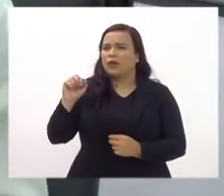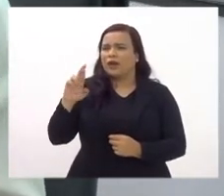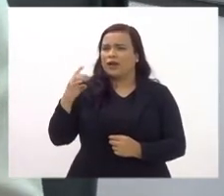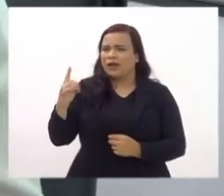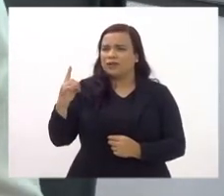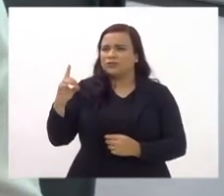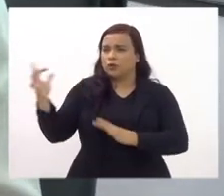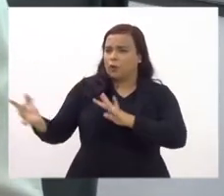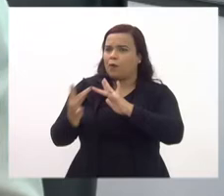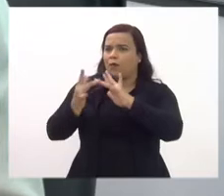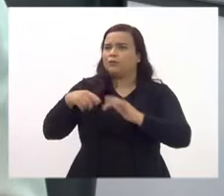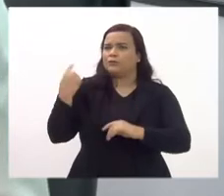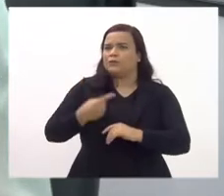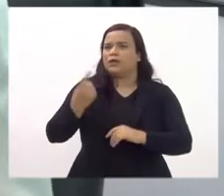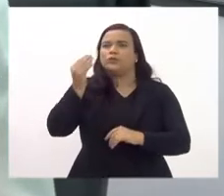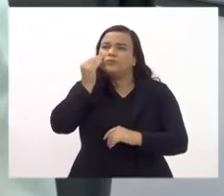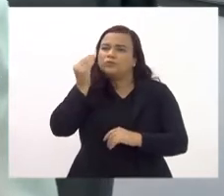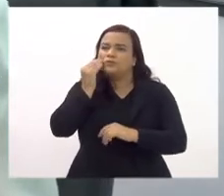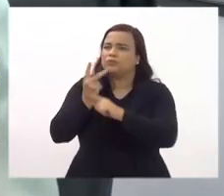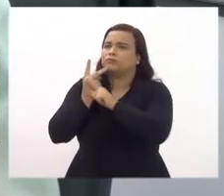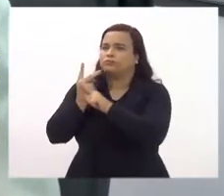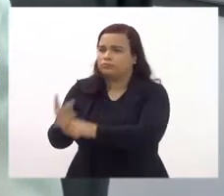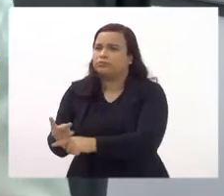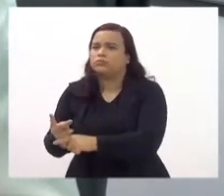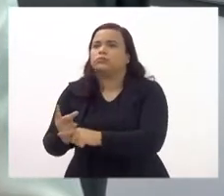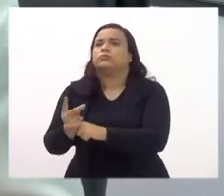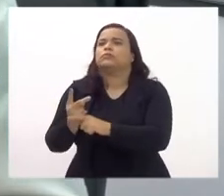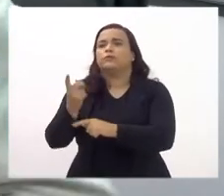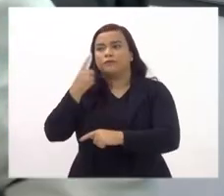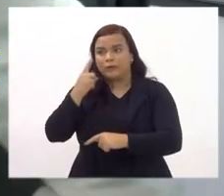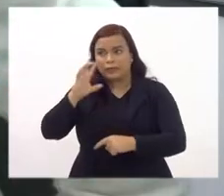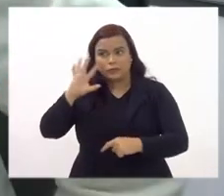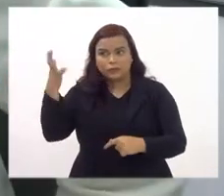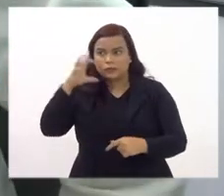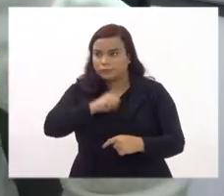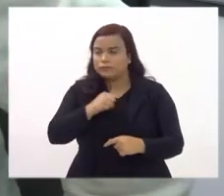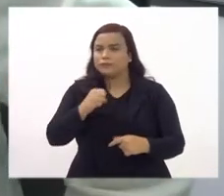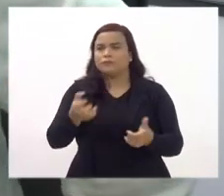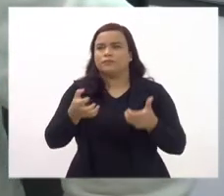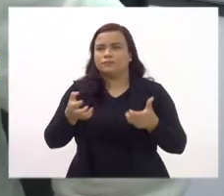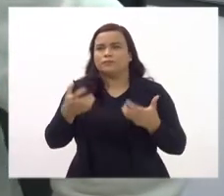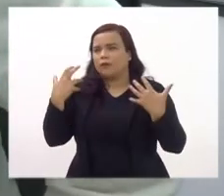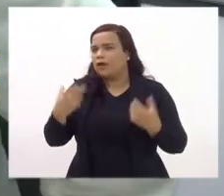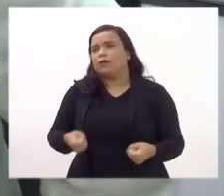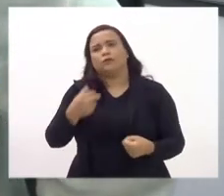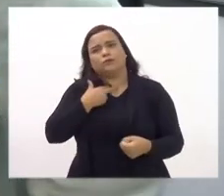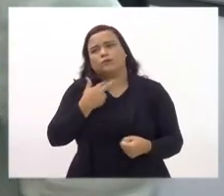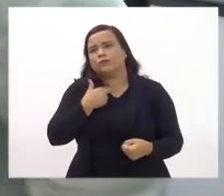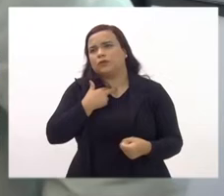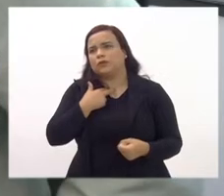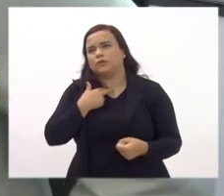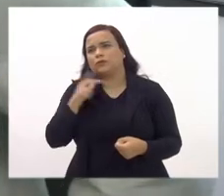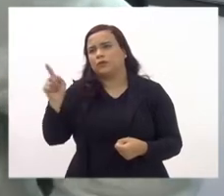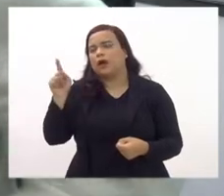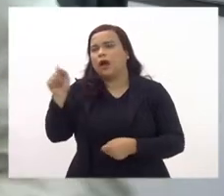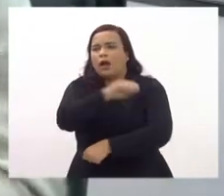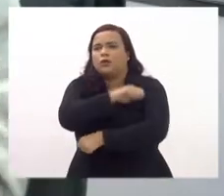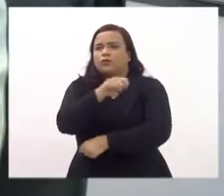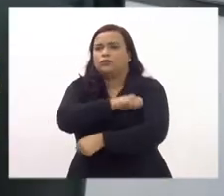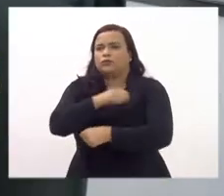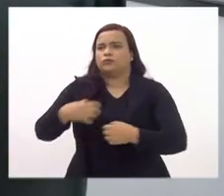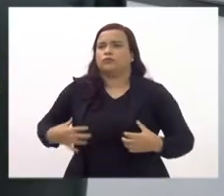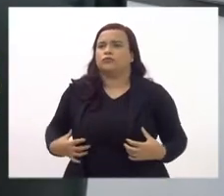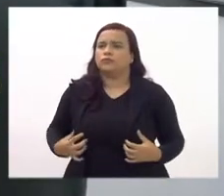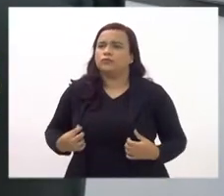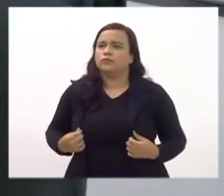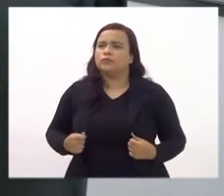nossa comissão, que a gente vai buscar auxiliar vocês para resolver esse problema de forma imediata, porque é inaceitável que o estudante tenha